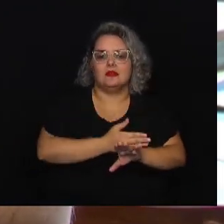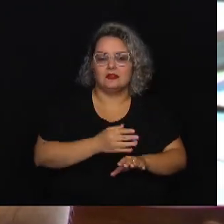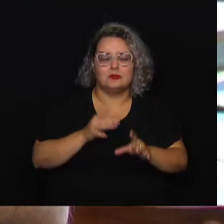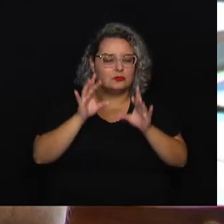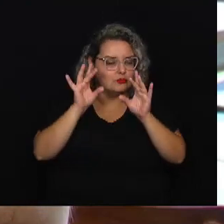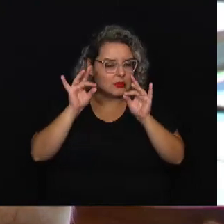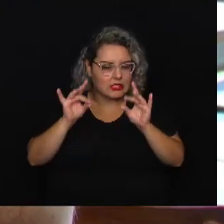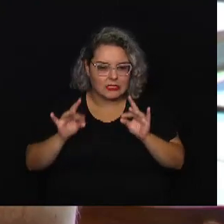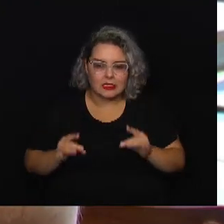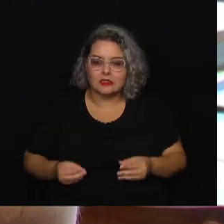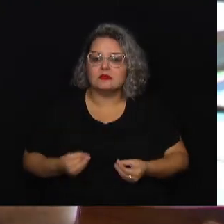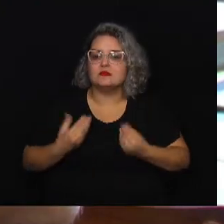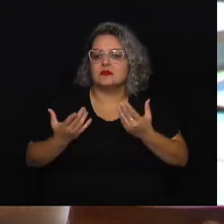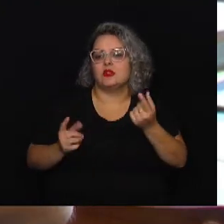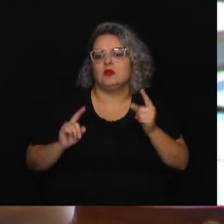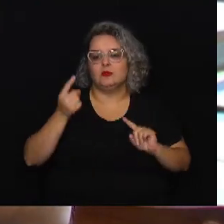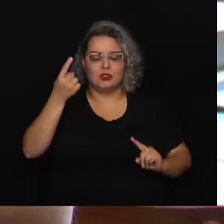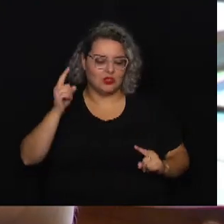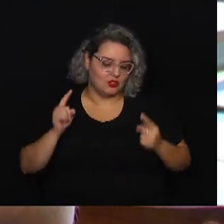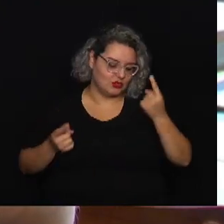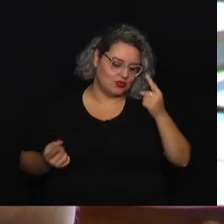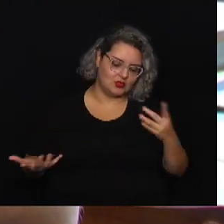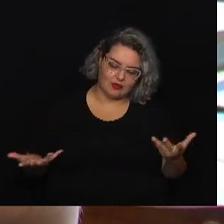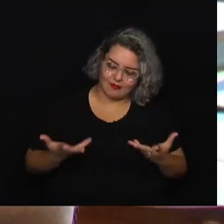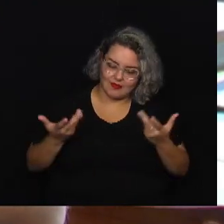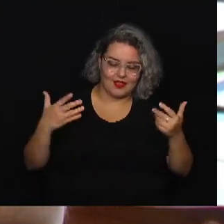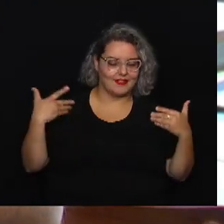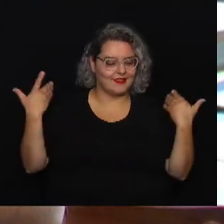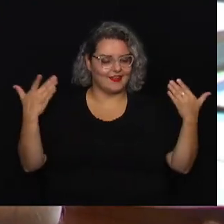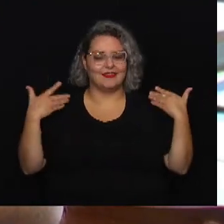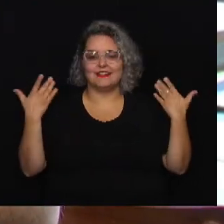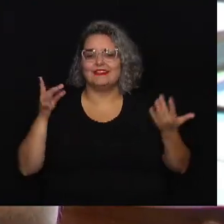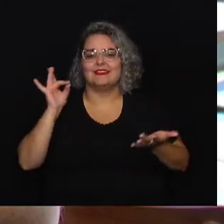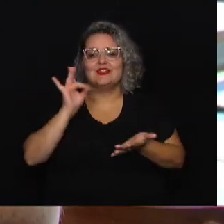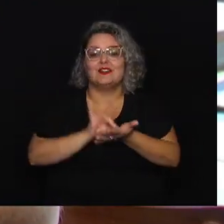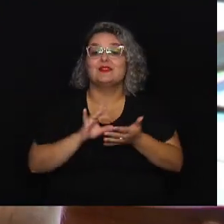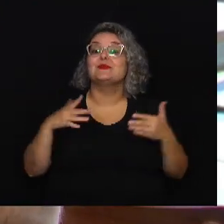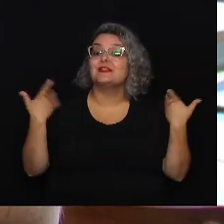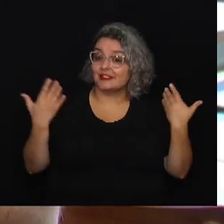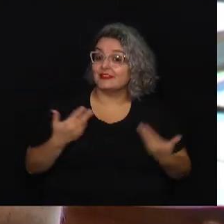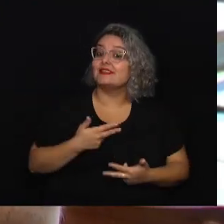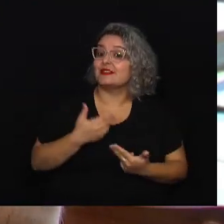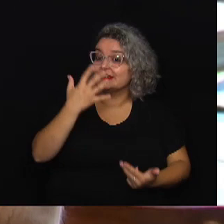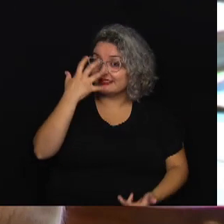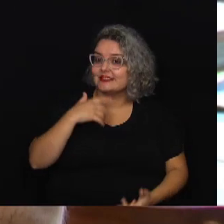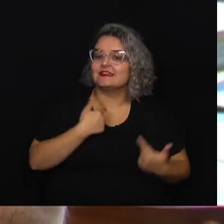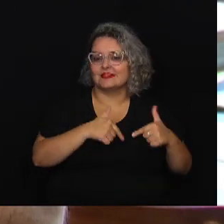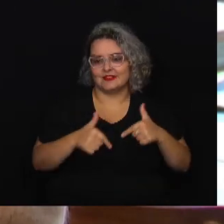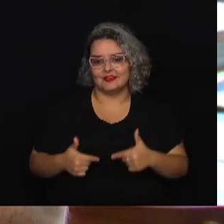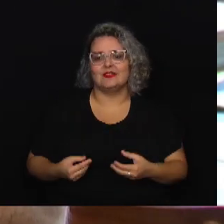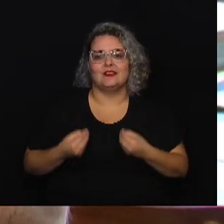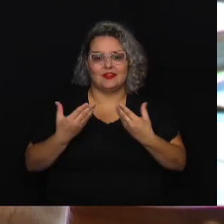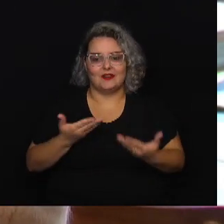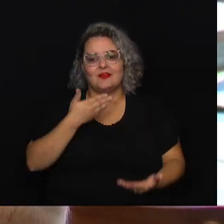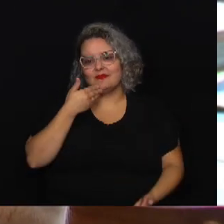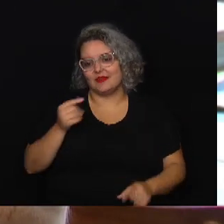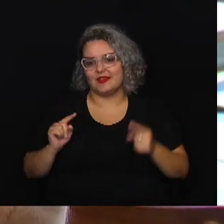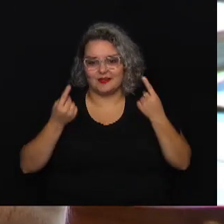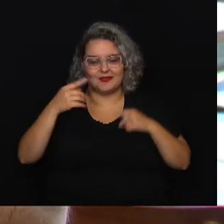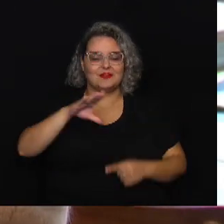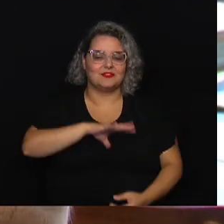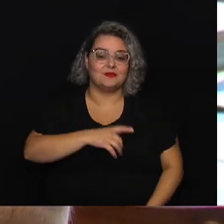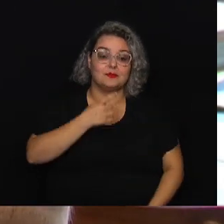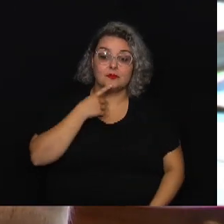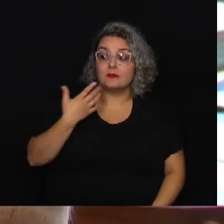detalhes para a gente entregar um carnaval de primor, de alegria, e realmente alegria é coisa séria, porque a gente tem trabalhado bastante para entregar o melhor carnaval de Campinas. Já que